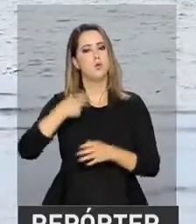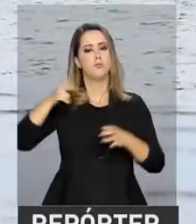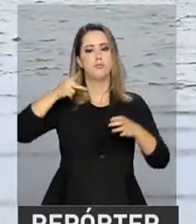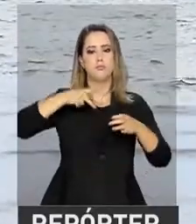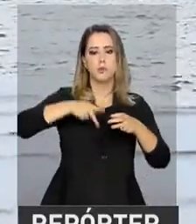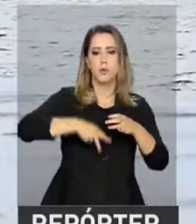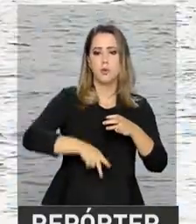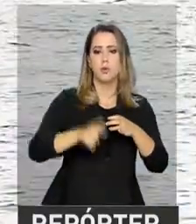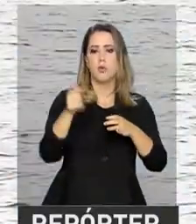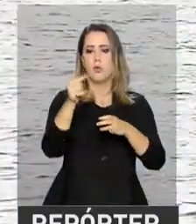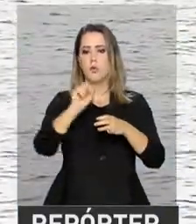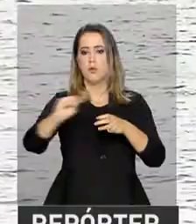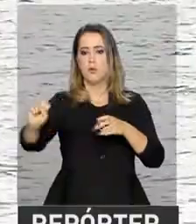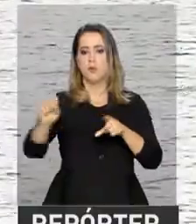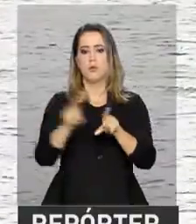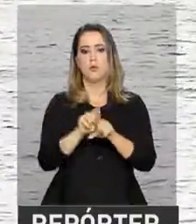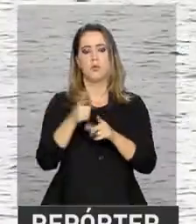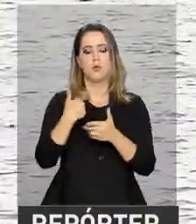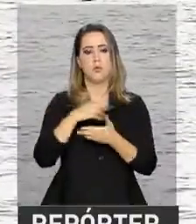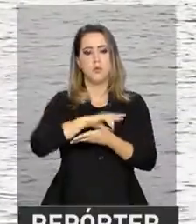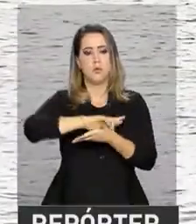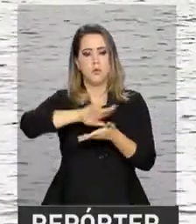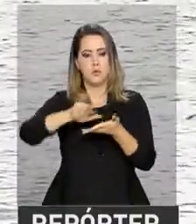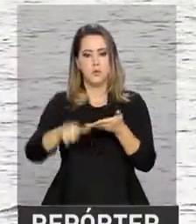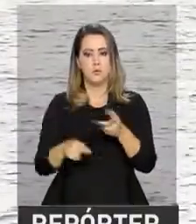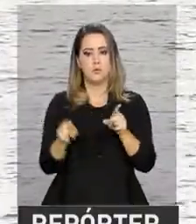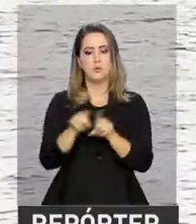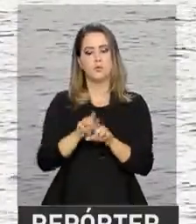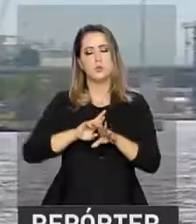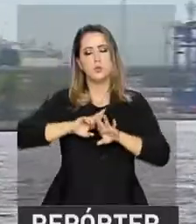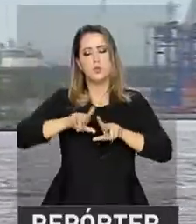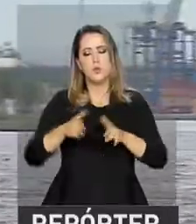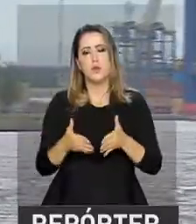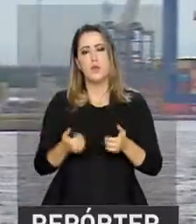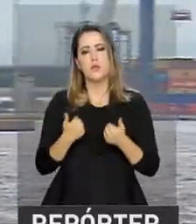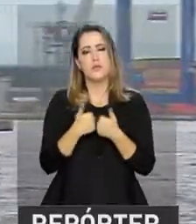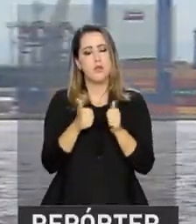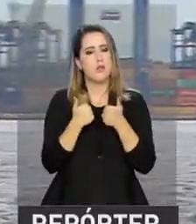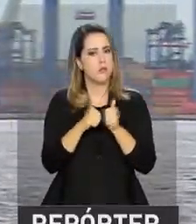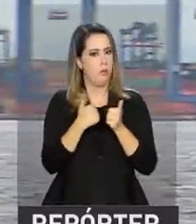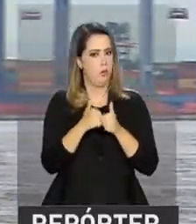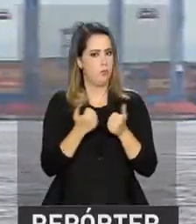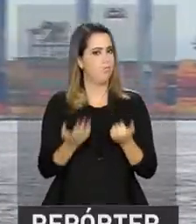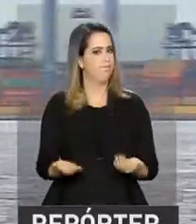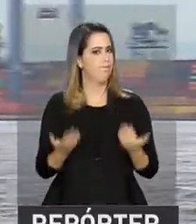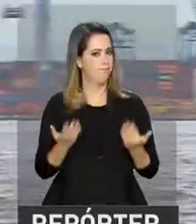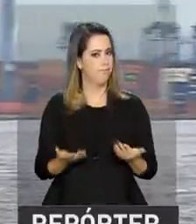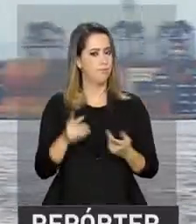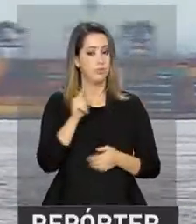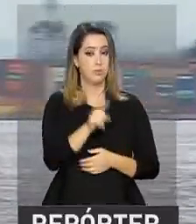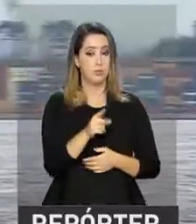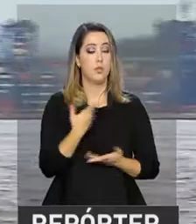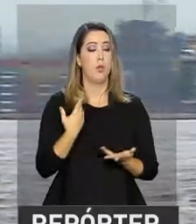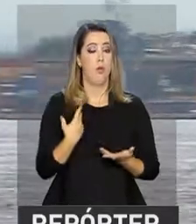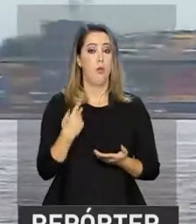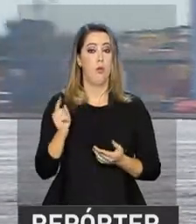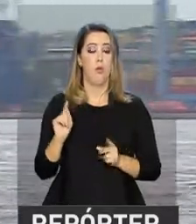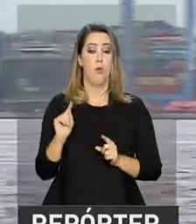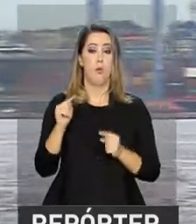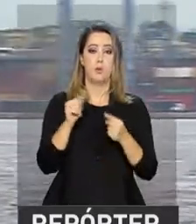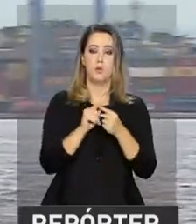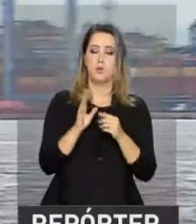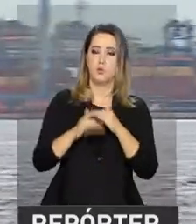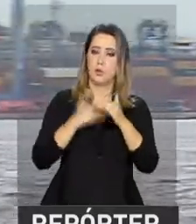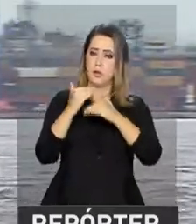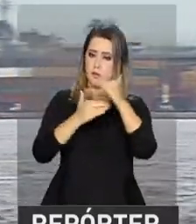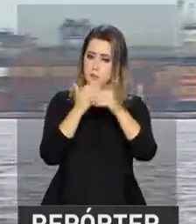de óleo e gás e também de granéis sólidos e carga em geral. A prorrogação faz parte do programa Crescer, que prevê